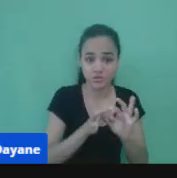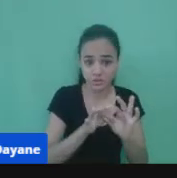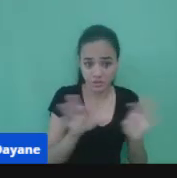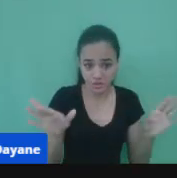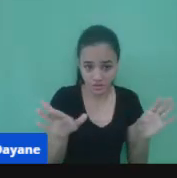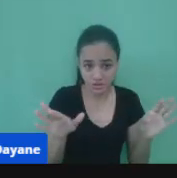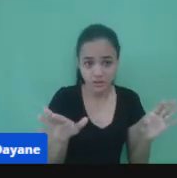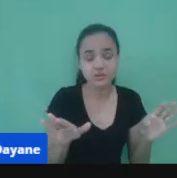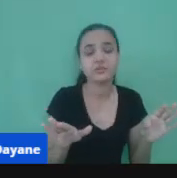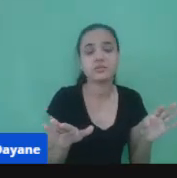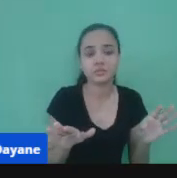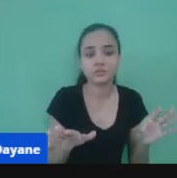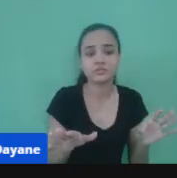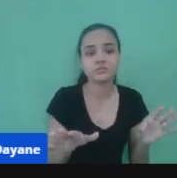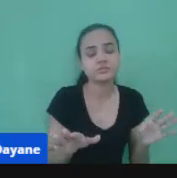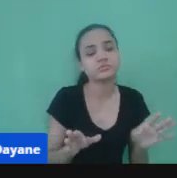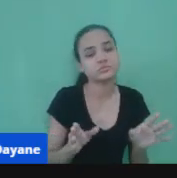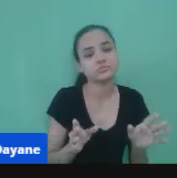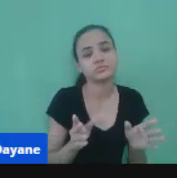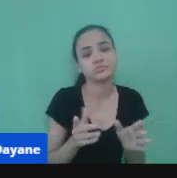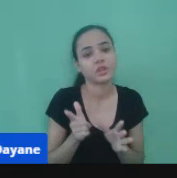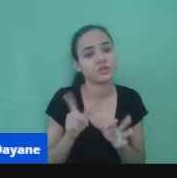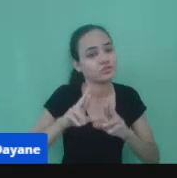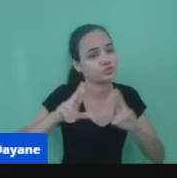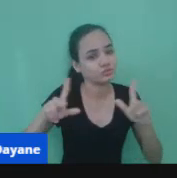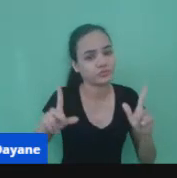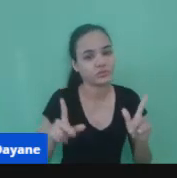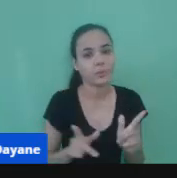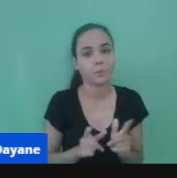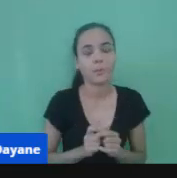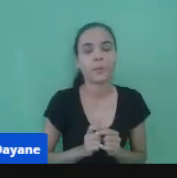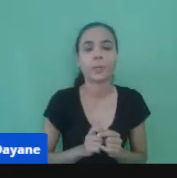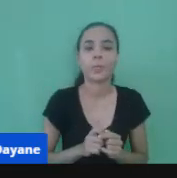Commons, você pode, né, depois pesquisar sobre isso, que algumas